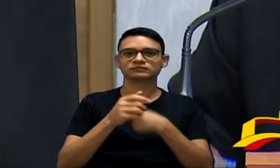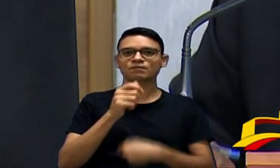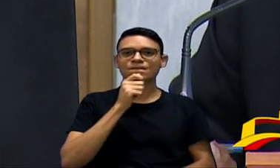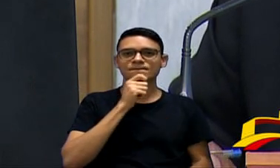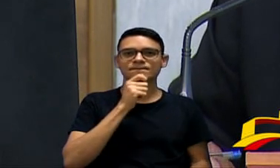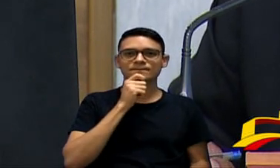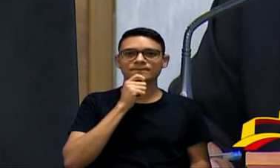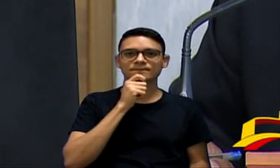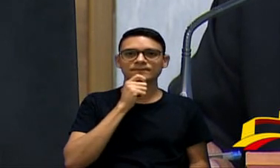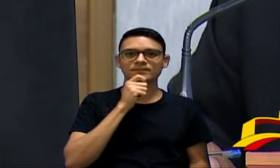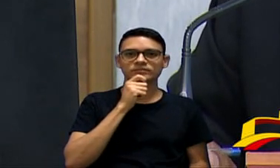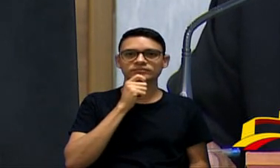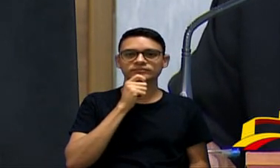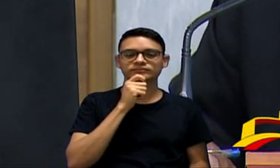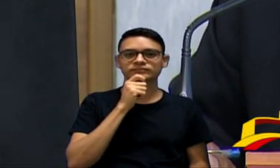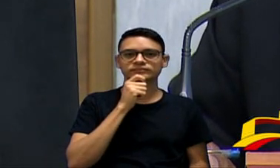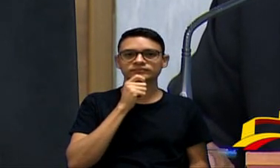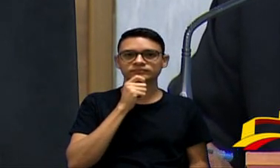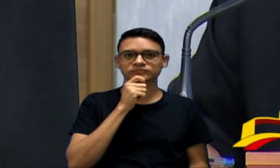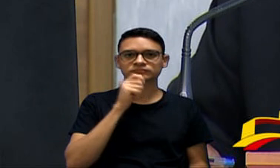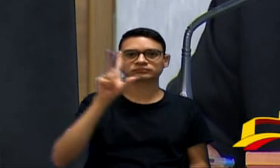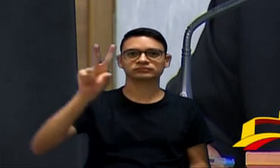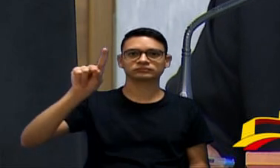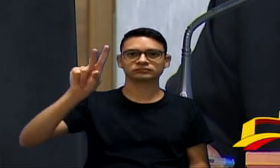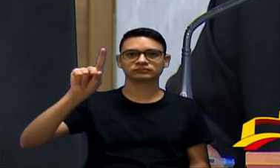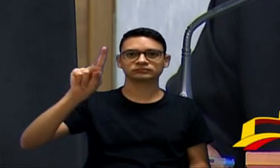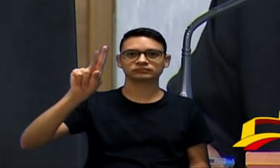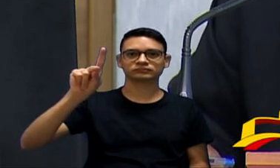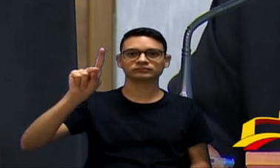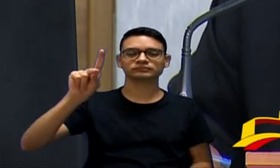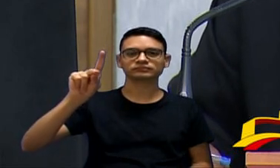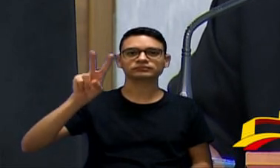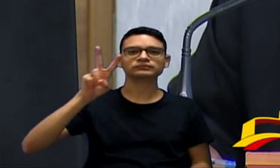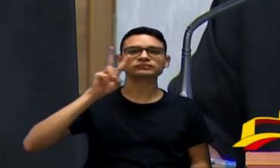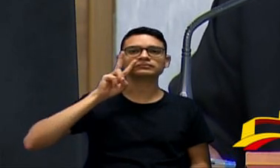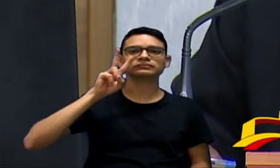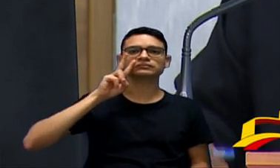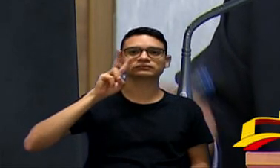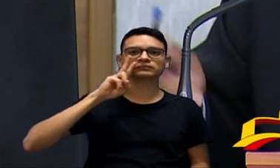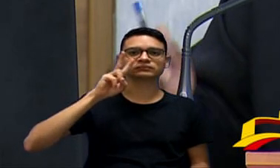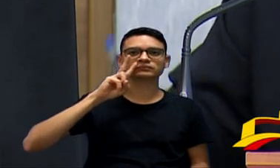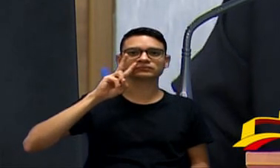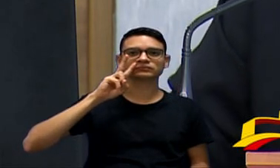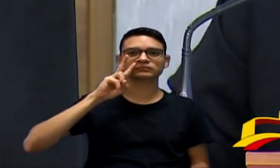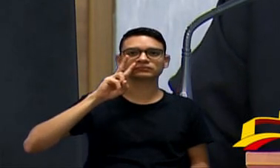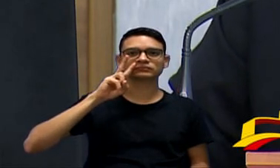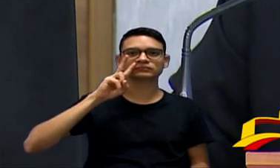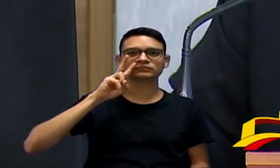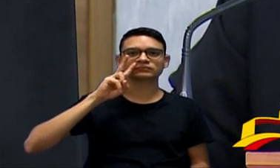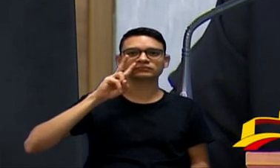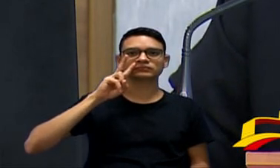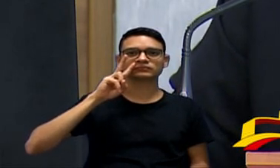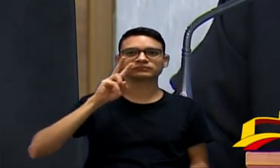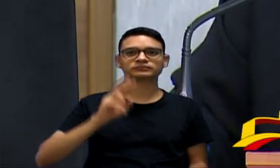Silvano Júnior, Vinícius Ait e Vitão do Cachorrão.